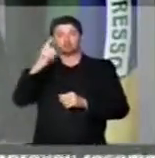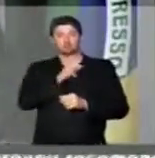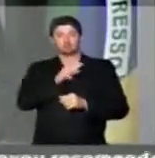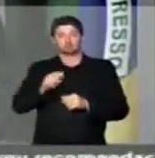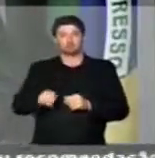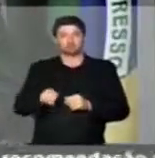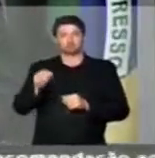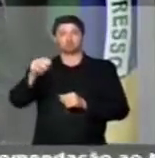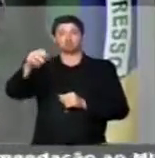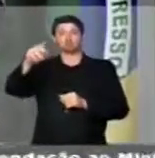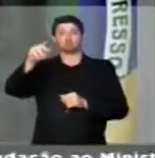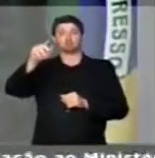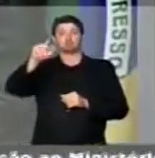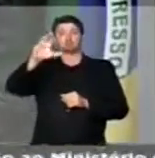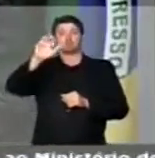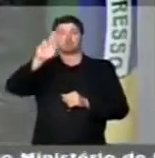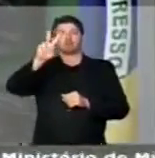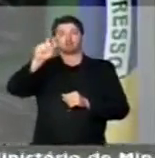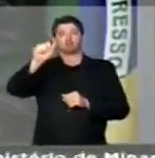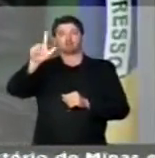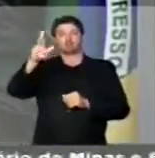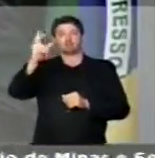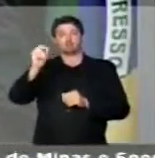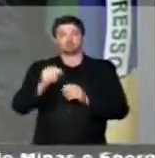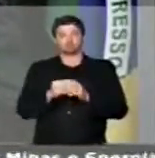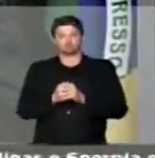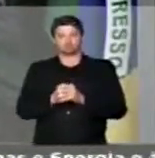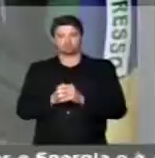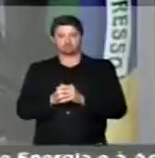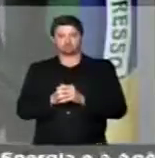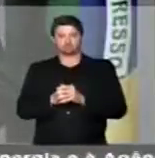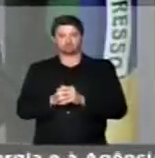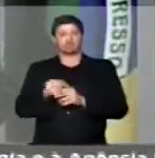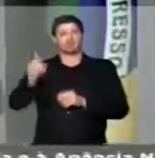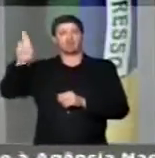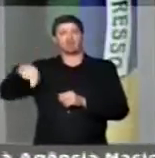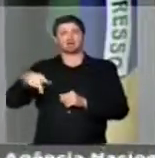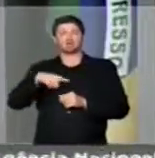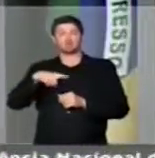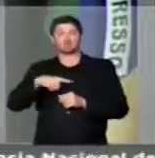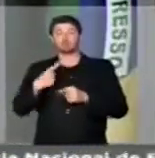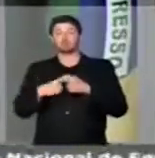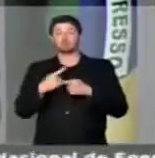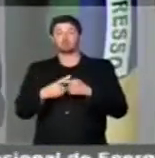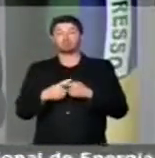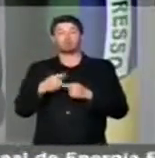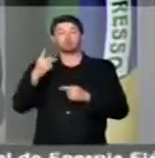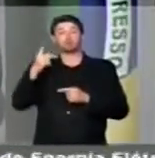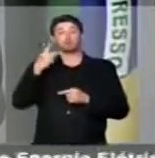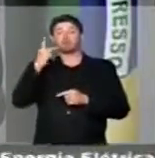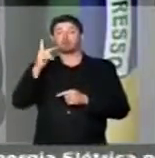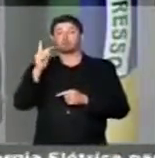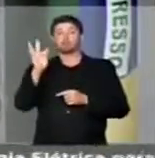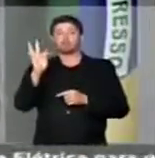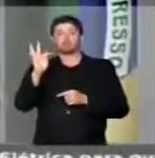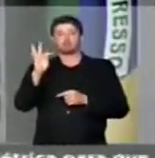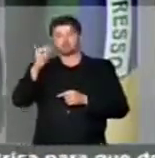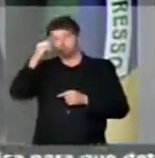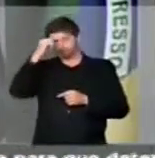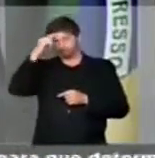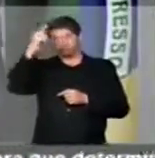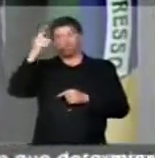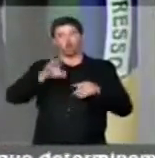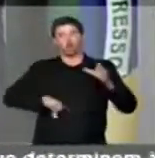ex-ministro Gilberto Carvalho. Ele está coberto de razão quando diz que o PT não inventou